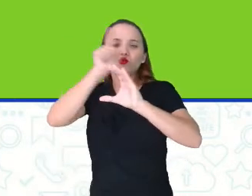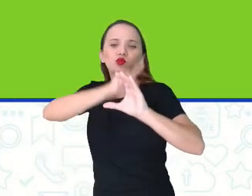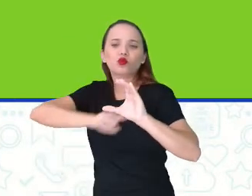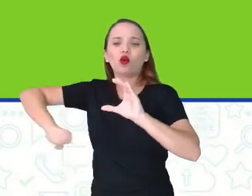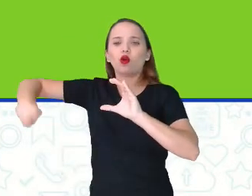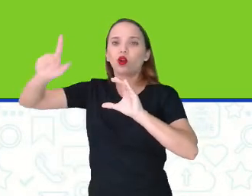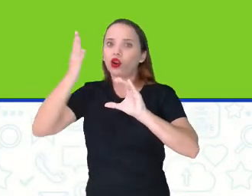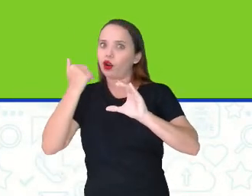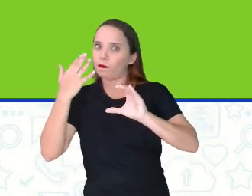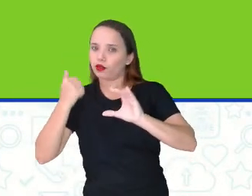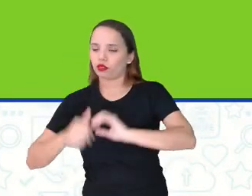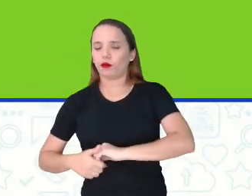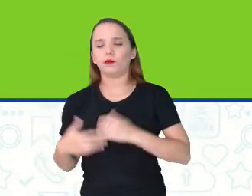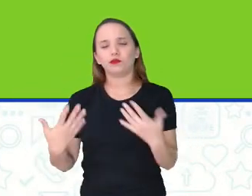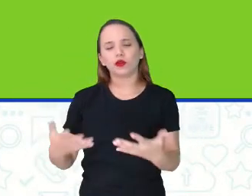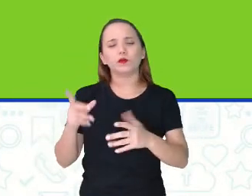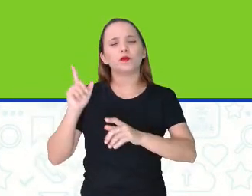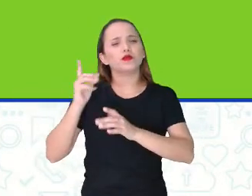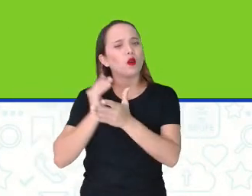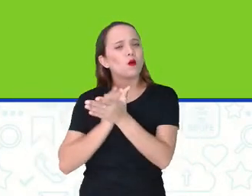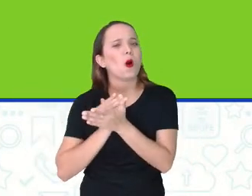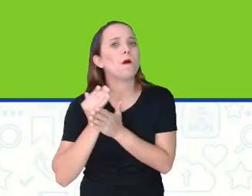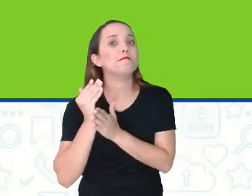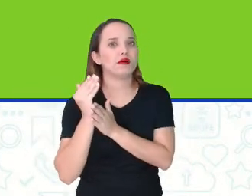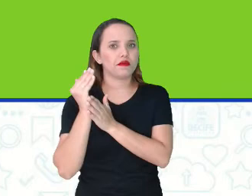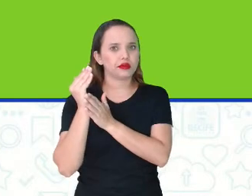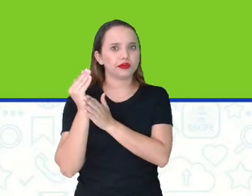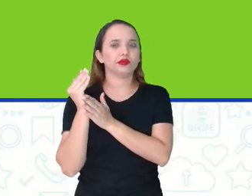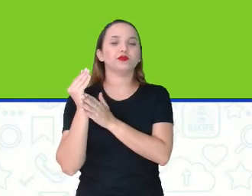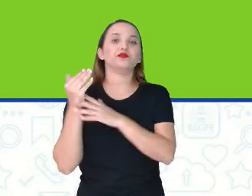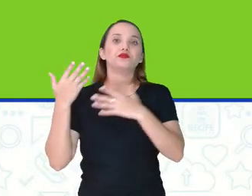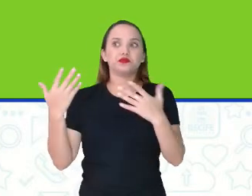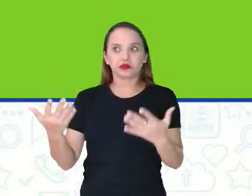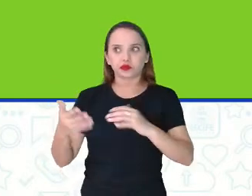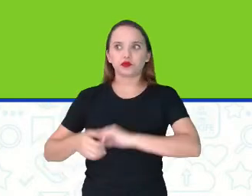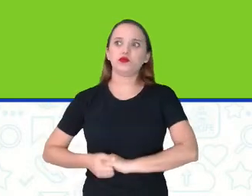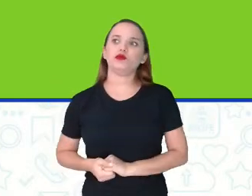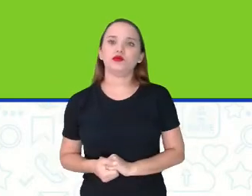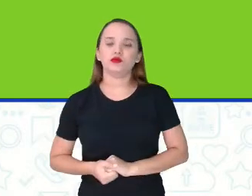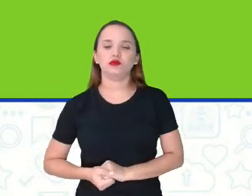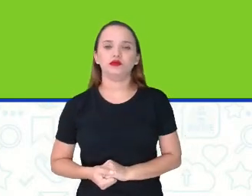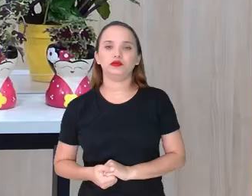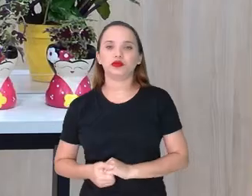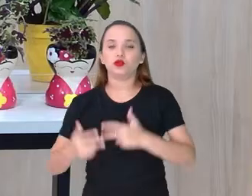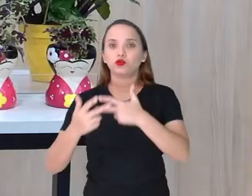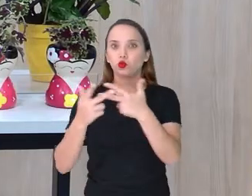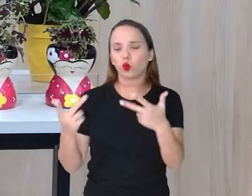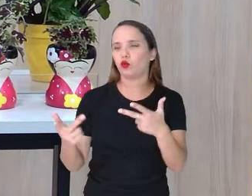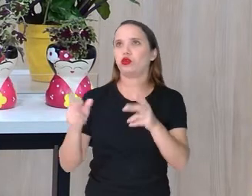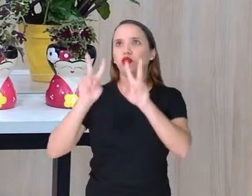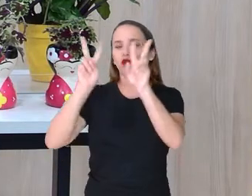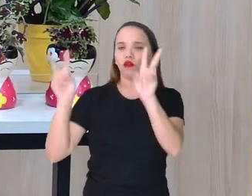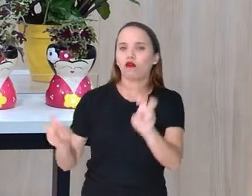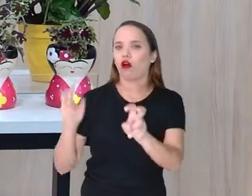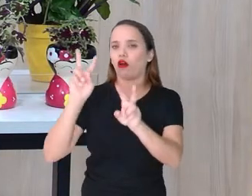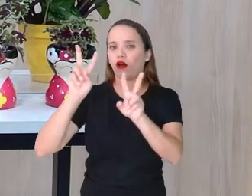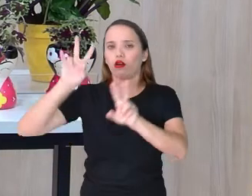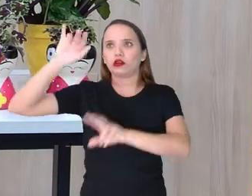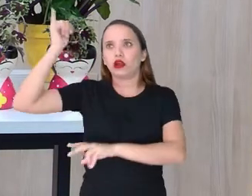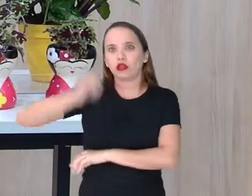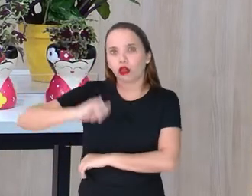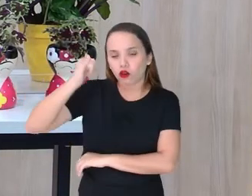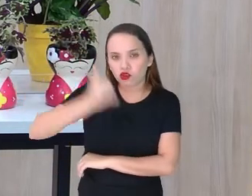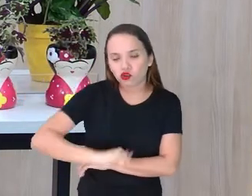eles iniciam a cadeia alimentar. Então, essa cadeia alimentar se fala em energia porque